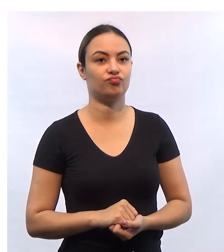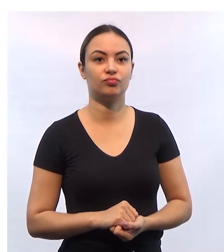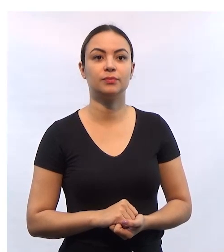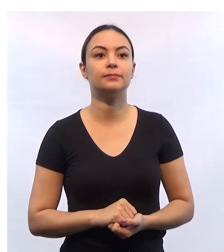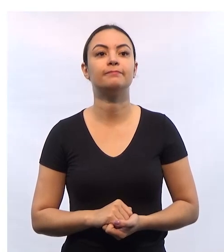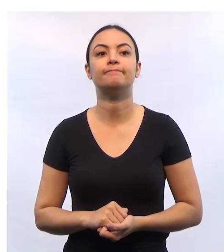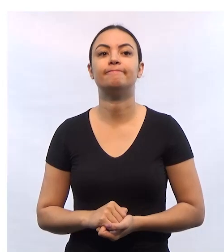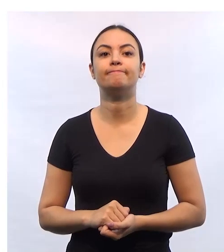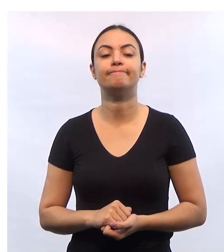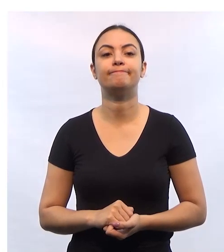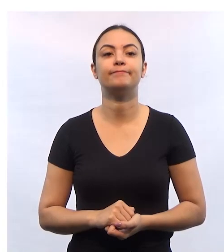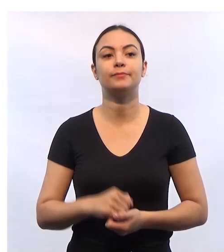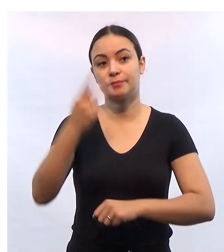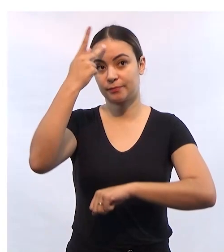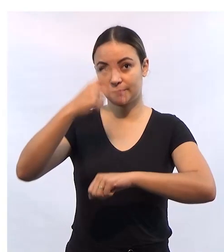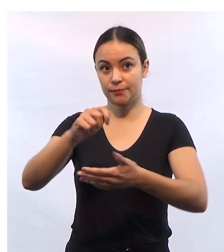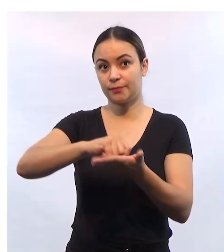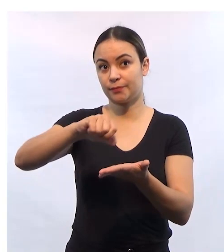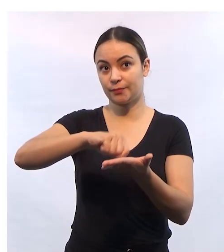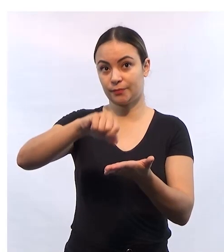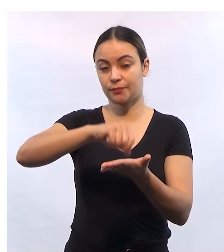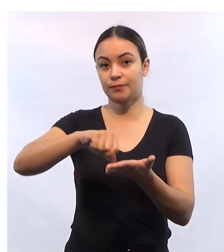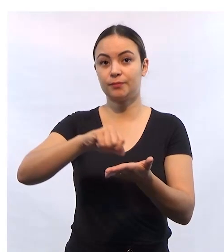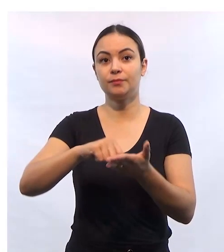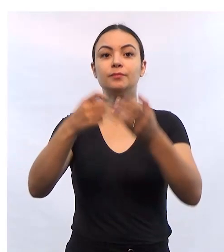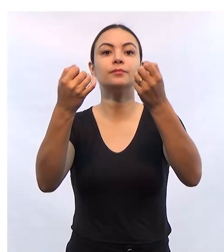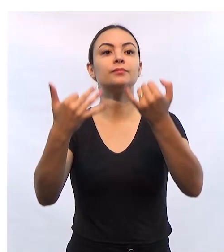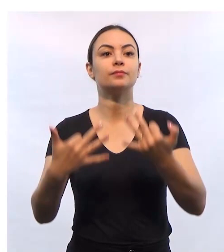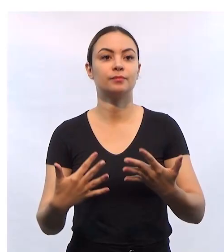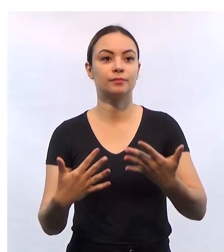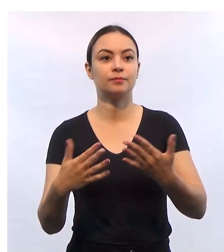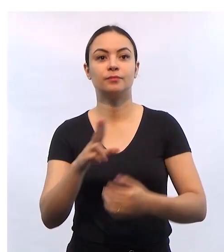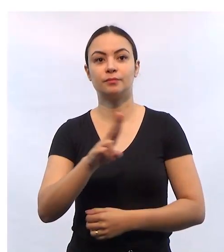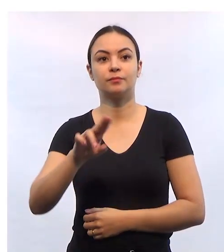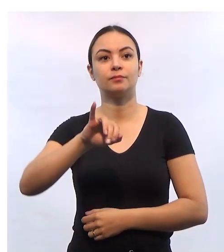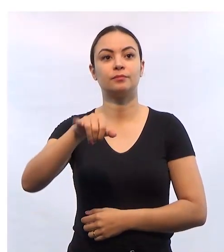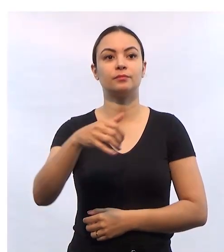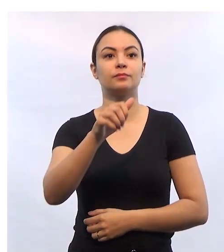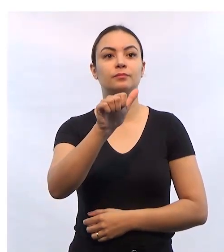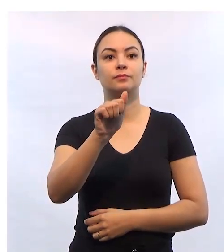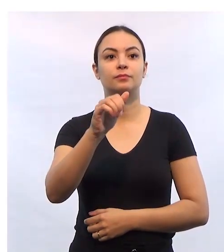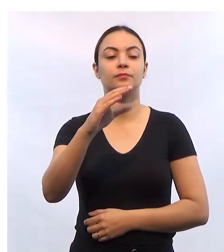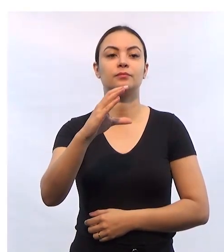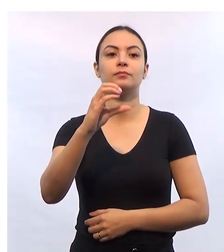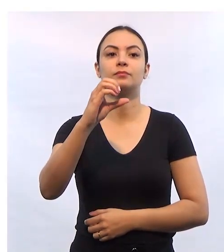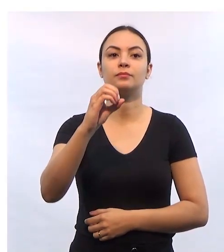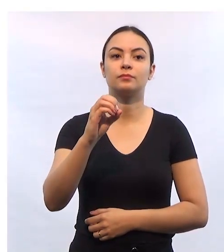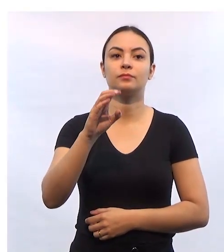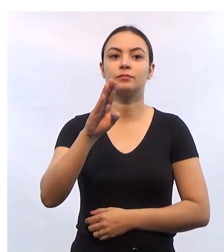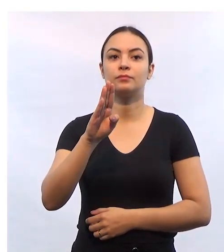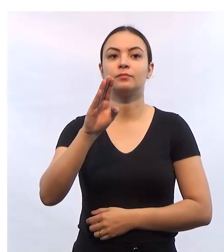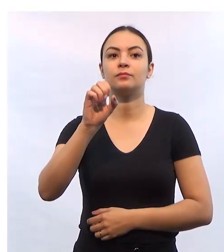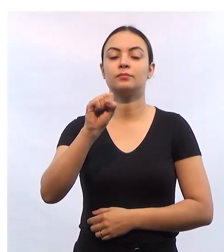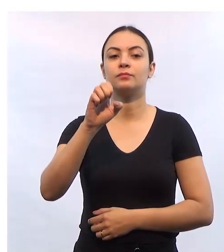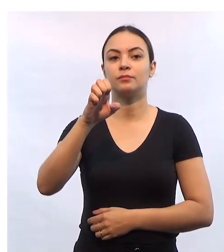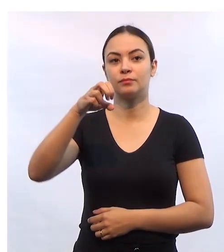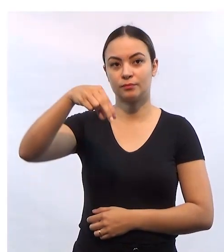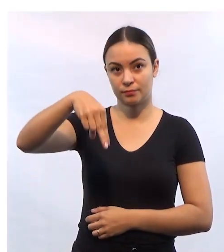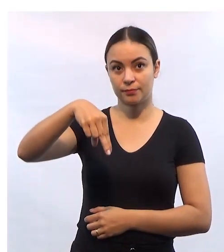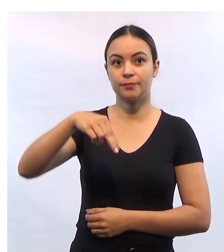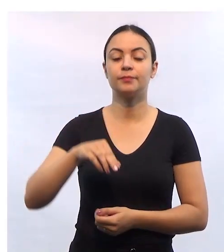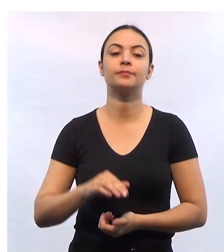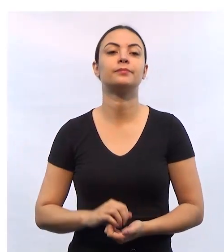Olha aqui, ó. Segundo Jacobsen e Neto, essa abordagem preconiza a ideia de que há